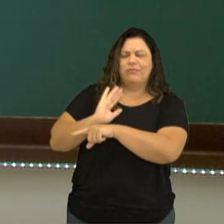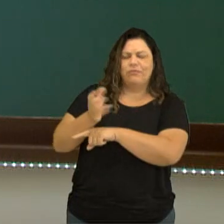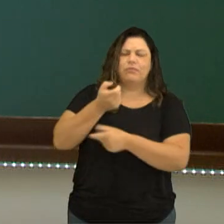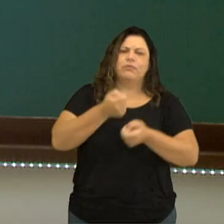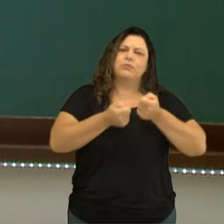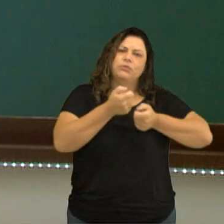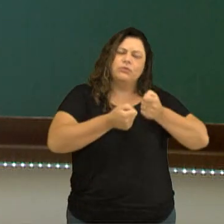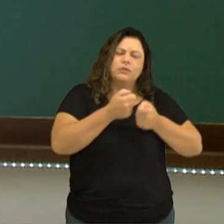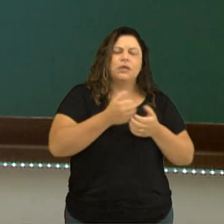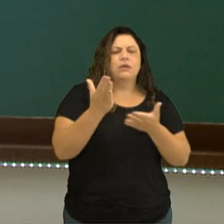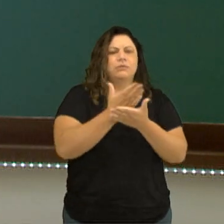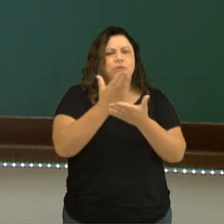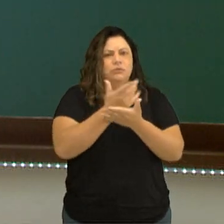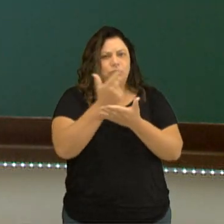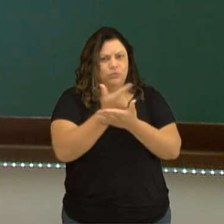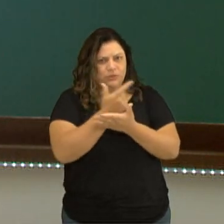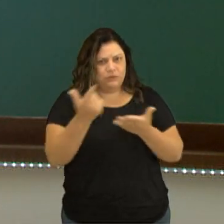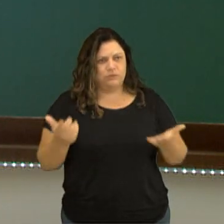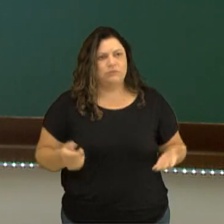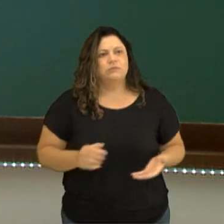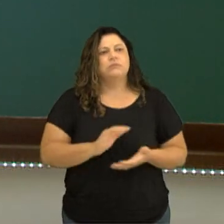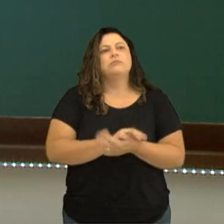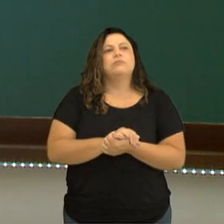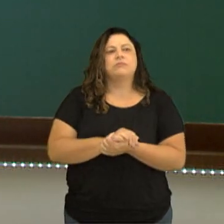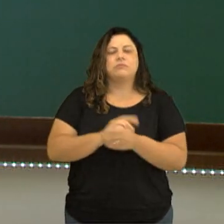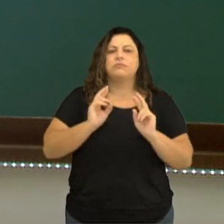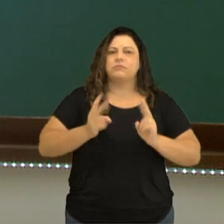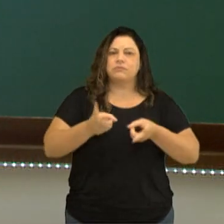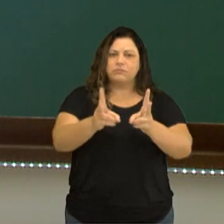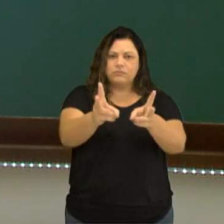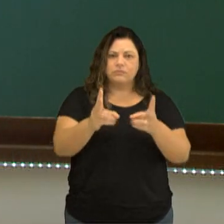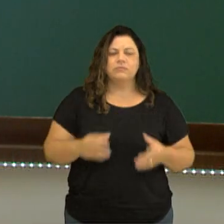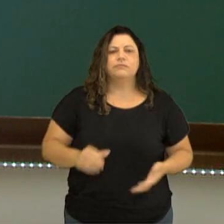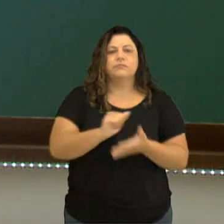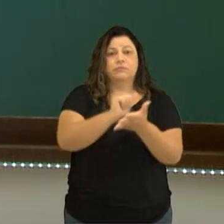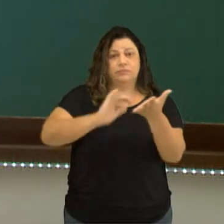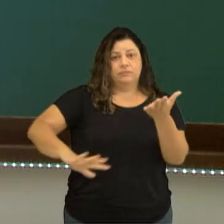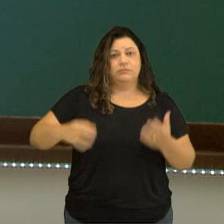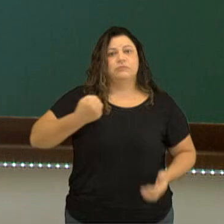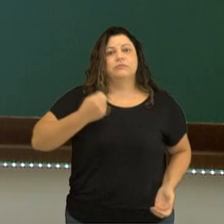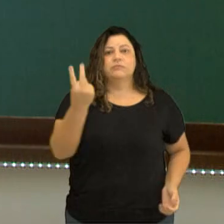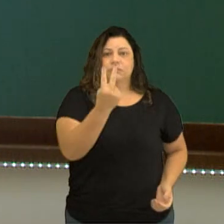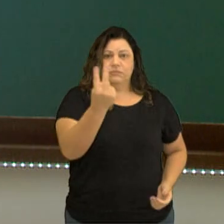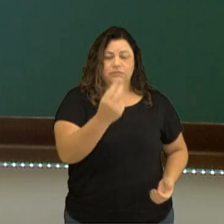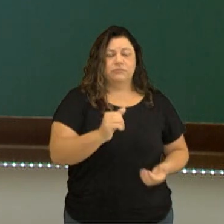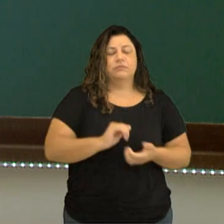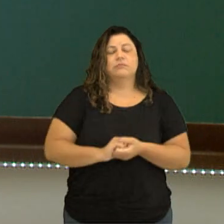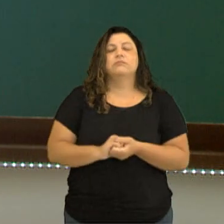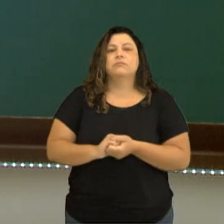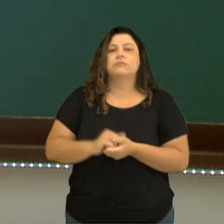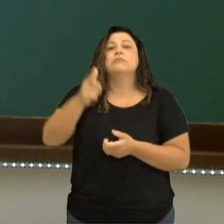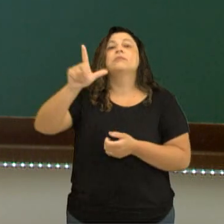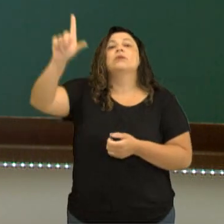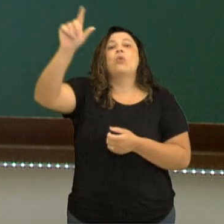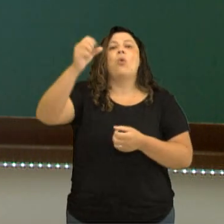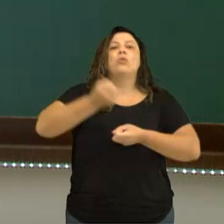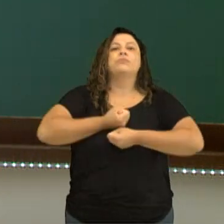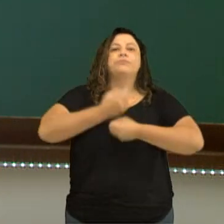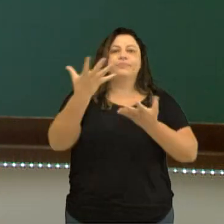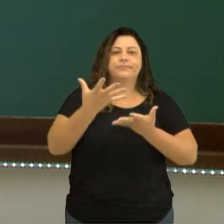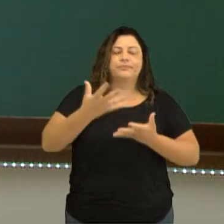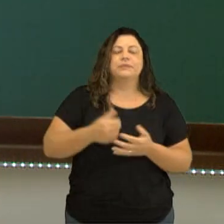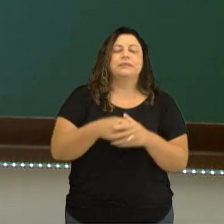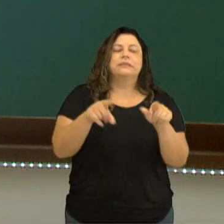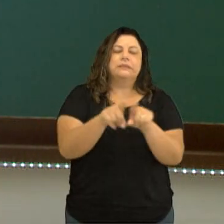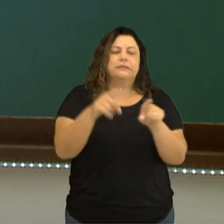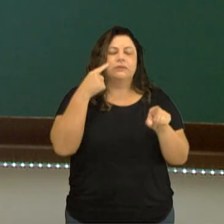game, num livro, né? Seguindo agora para a nossa atividade 2, e temos uma outra expressão aqui,